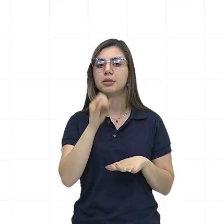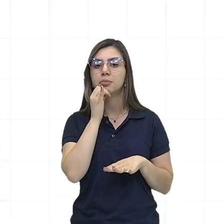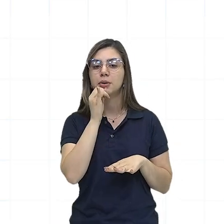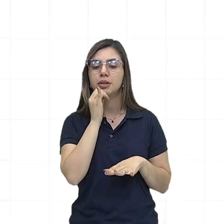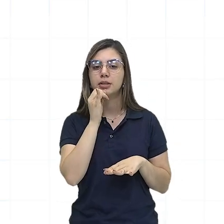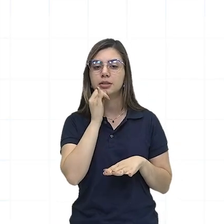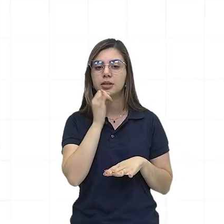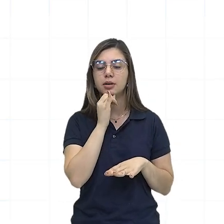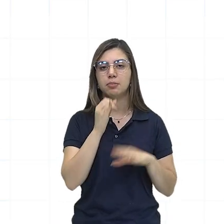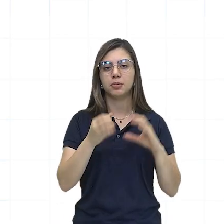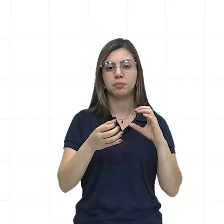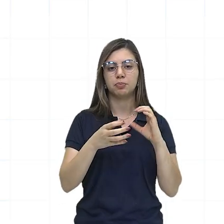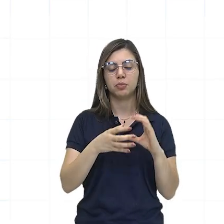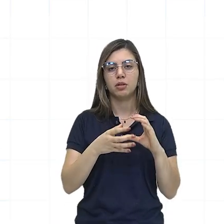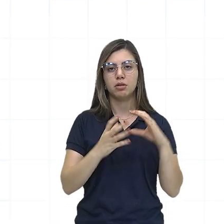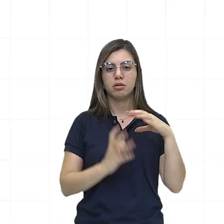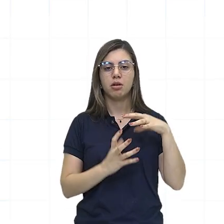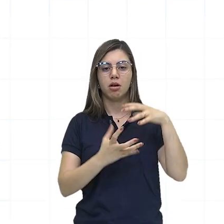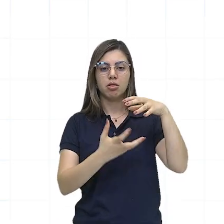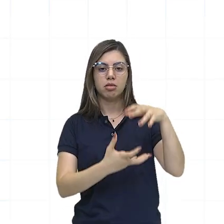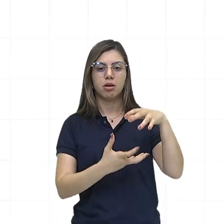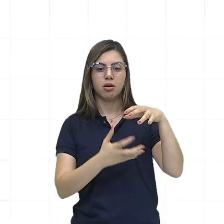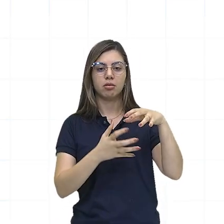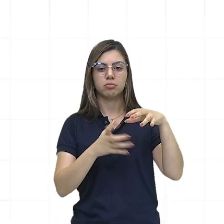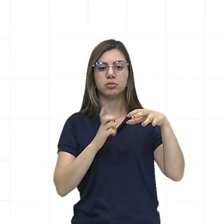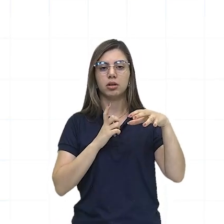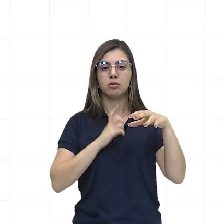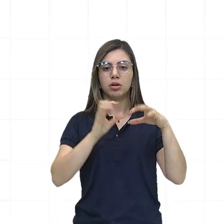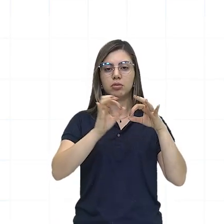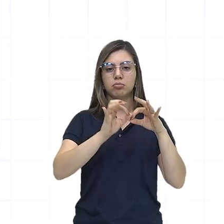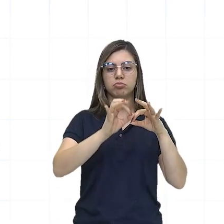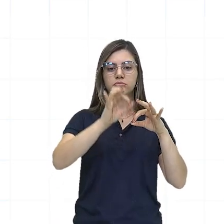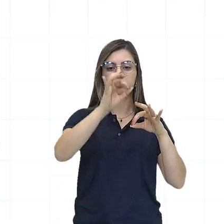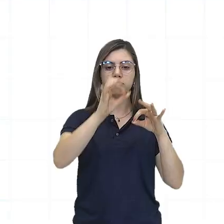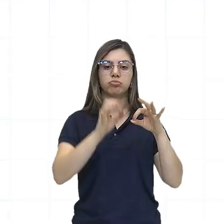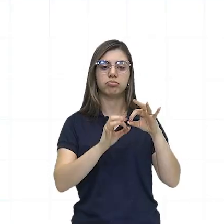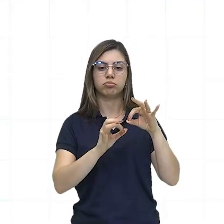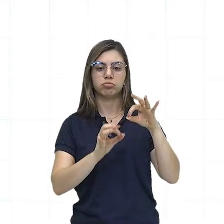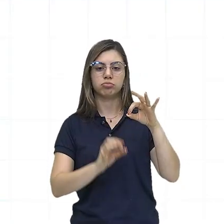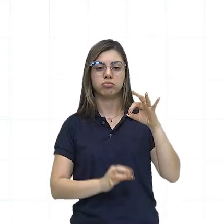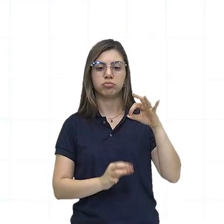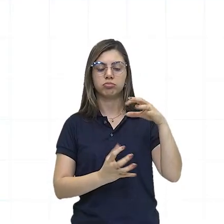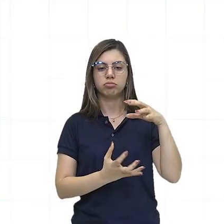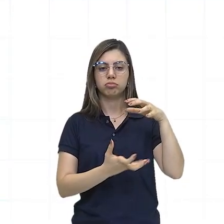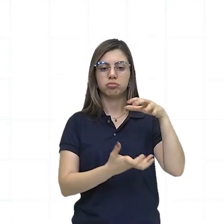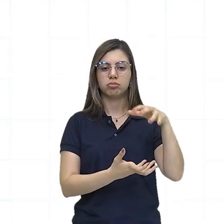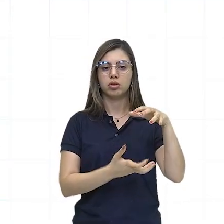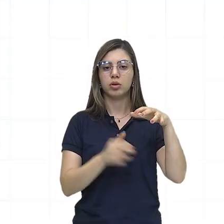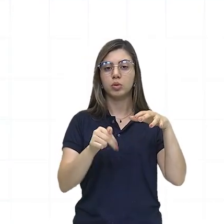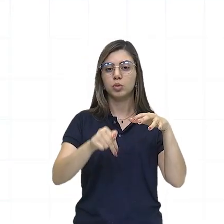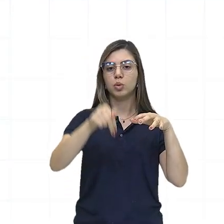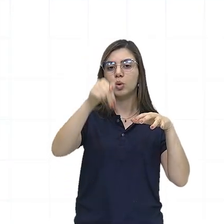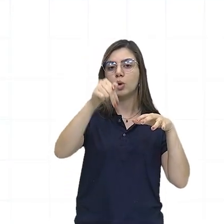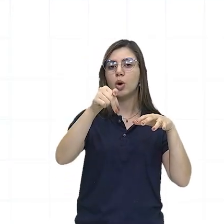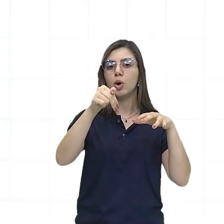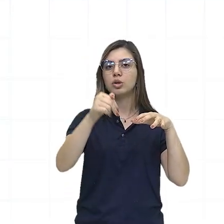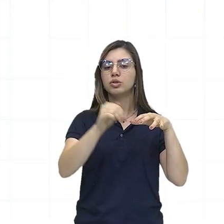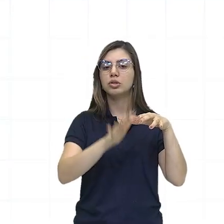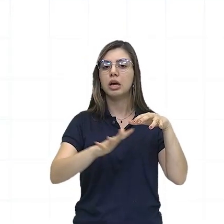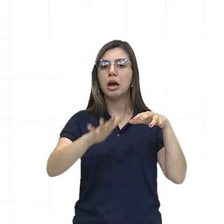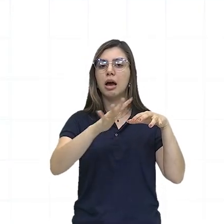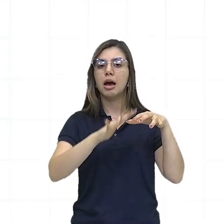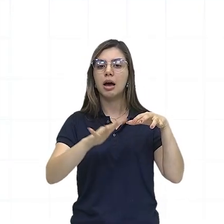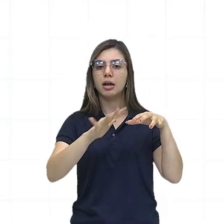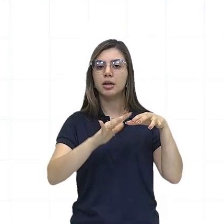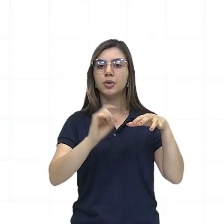vamos, da linha do Equador, nós temos aí as zonas temperadas da Terra. No hemisfério norte,